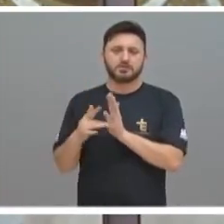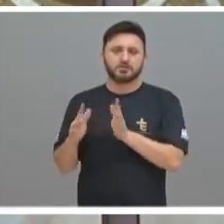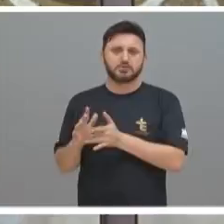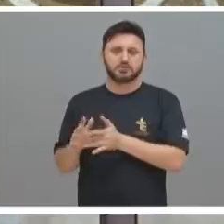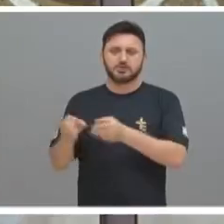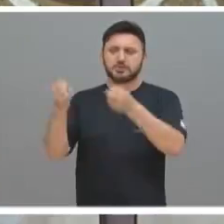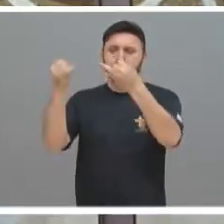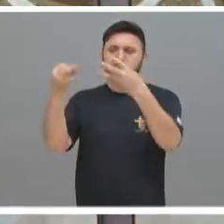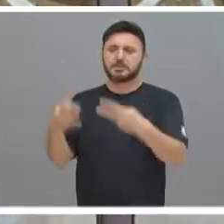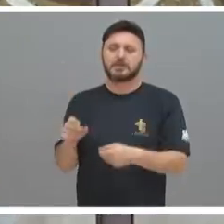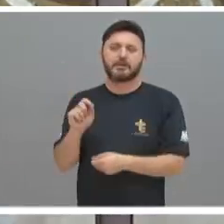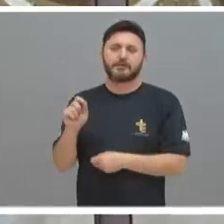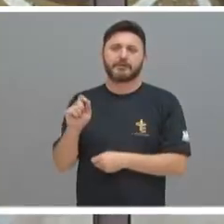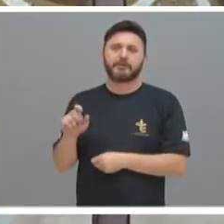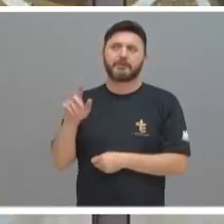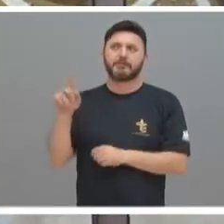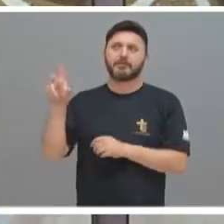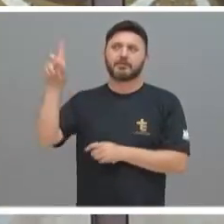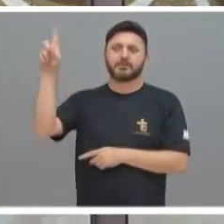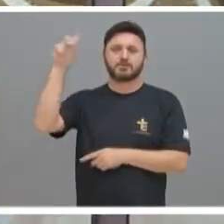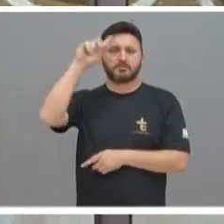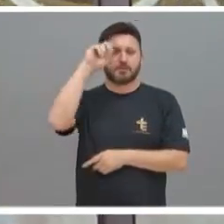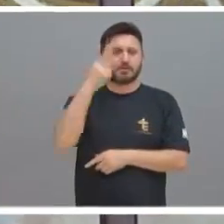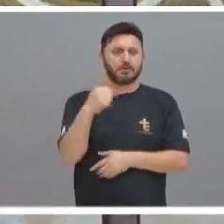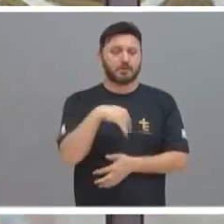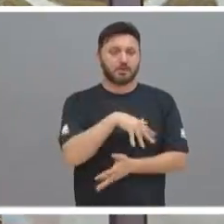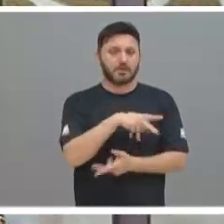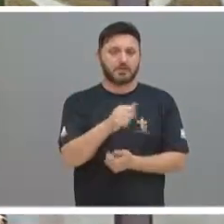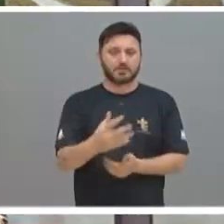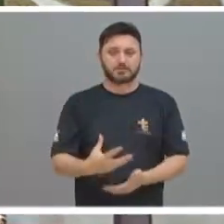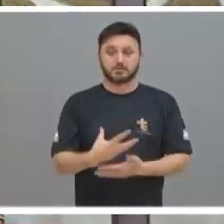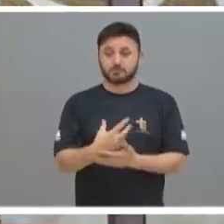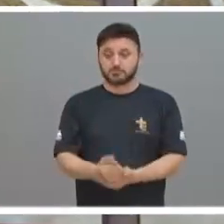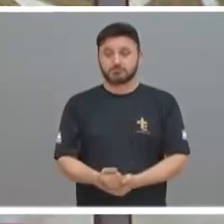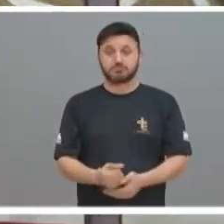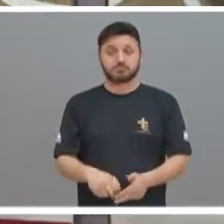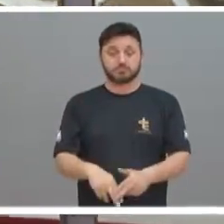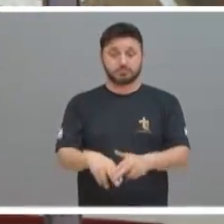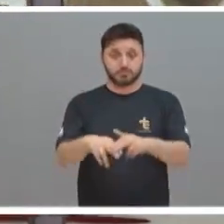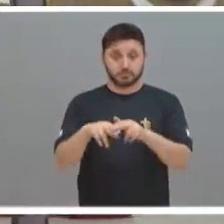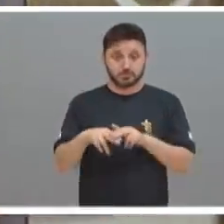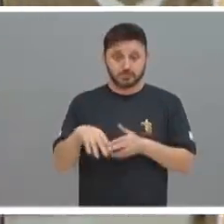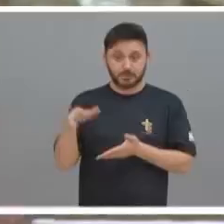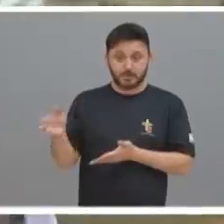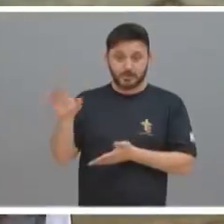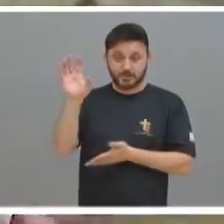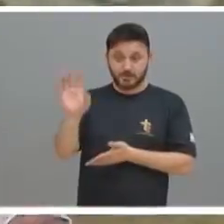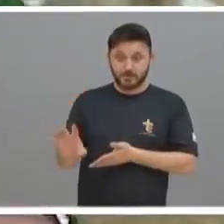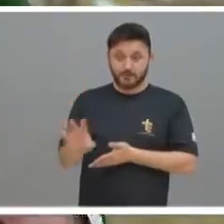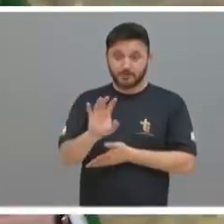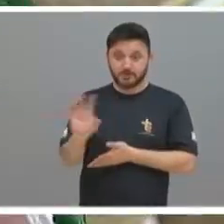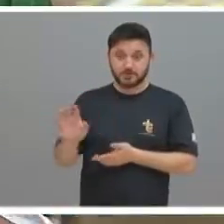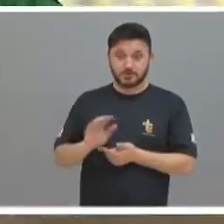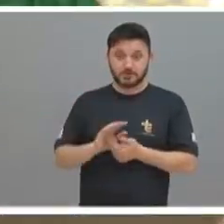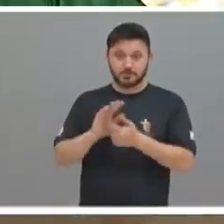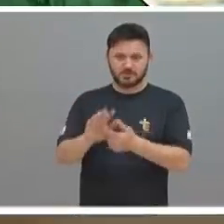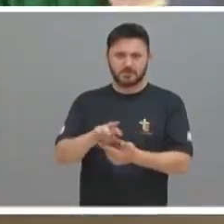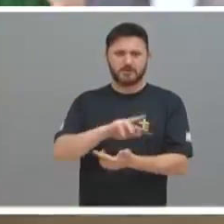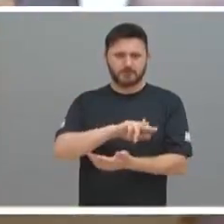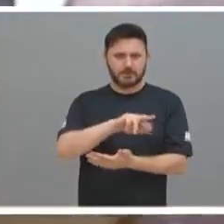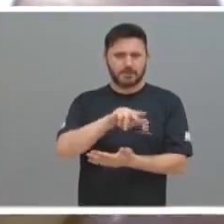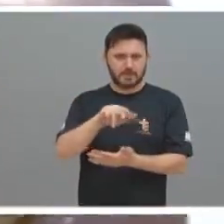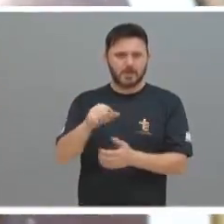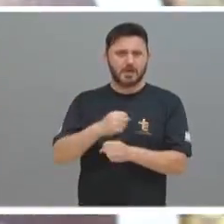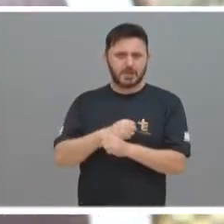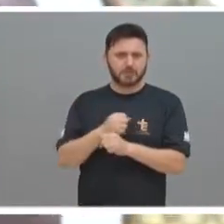quem é o enviado de Deus. E portanto, esse evangelho que aparece várias vezes